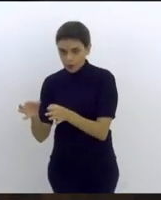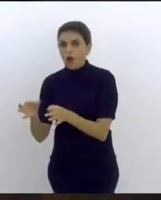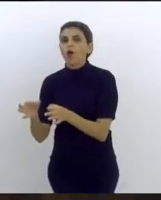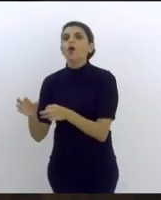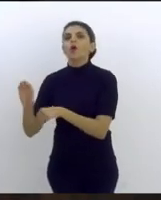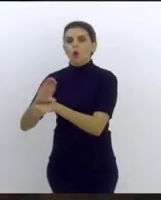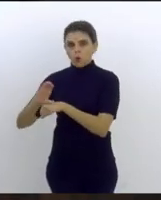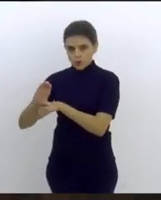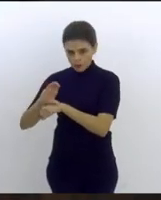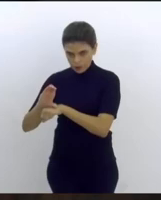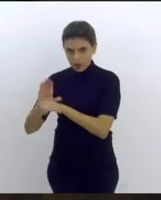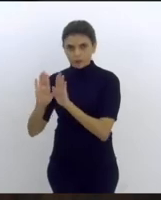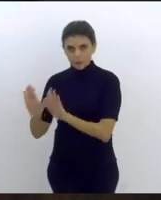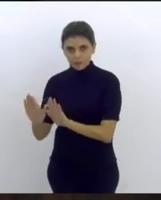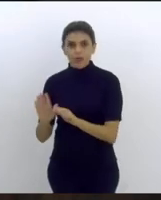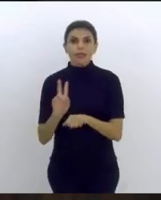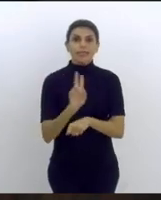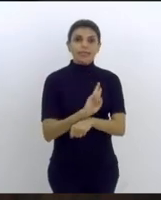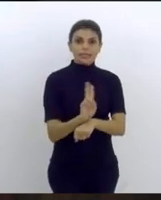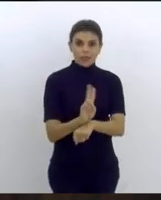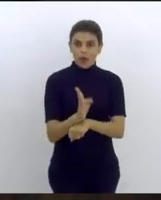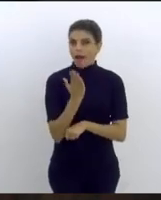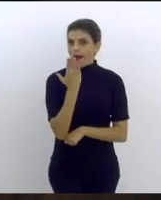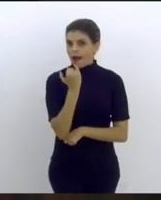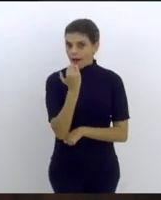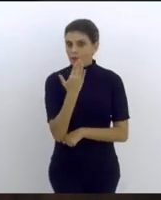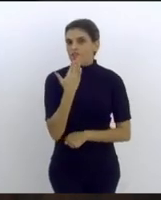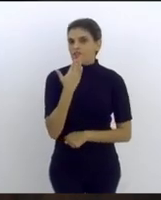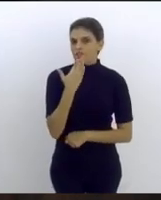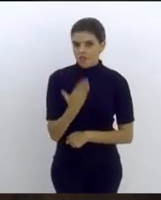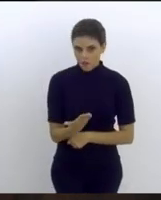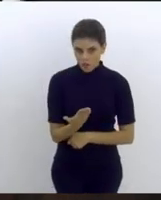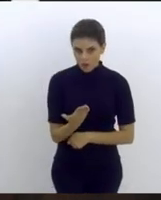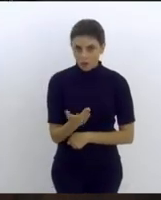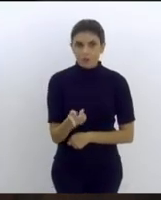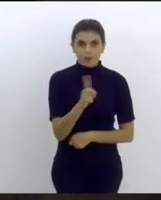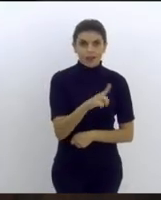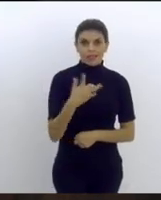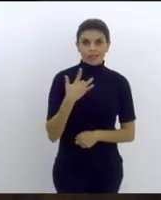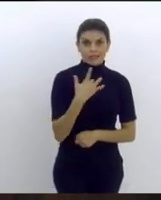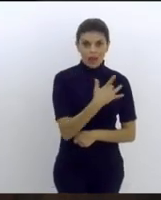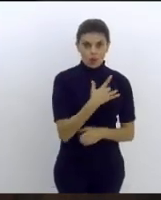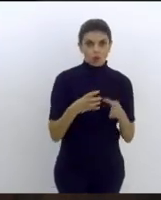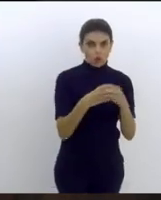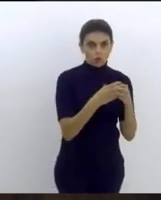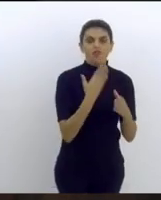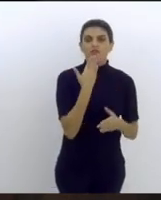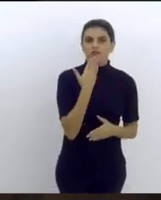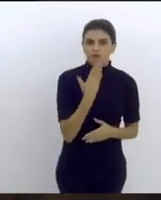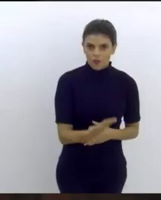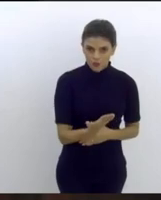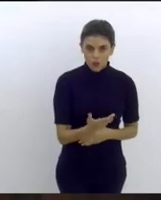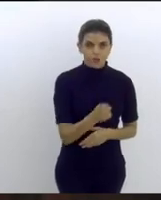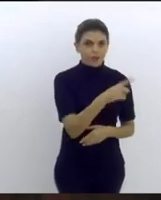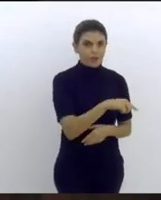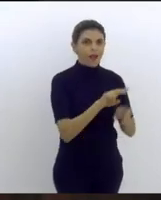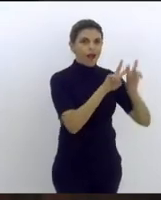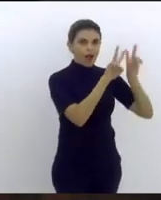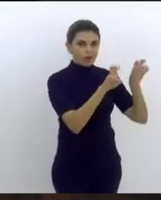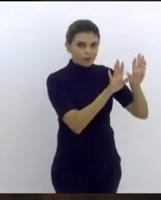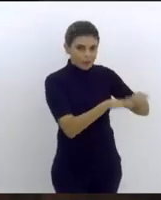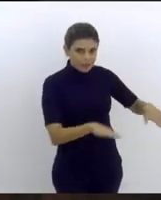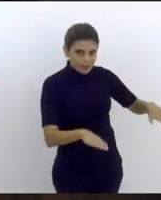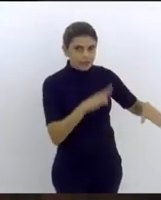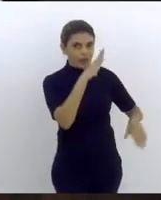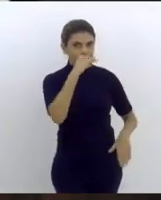constitucionalidade de segurança alimentar favorável de saúde favorável de assuntos da Criança